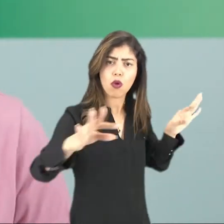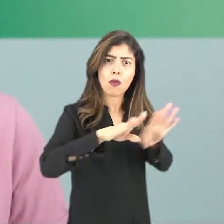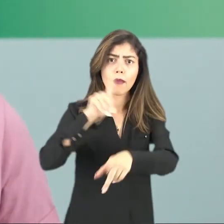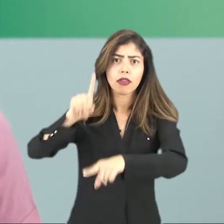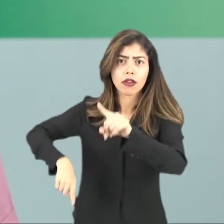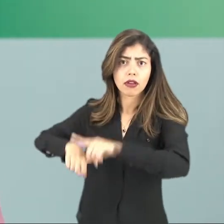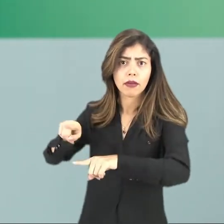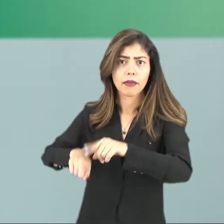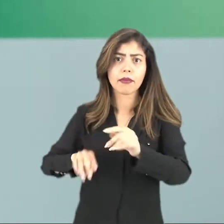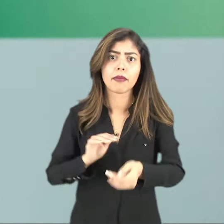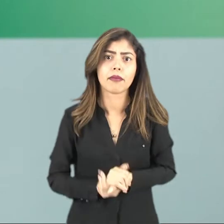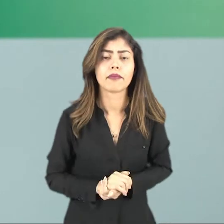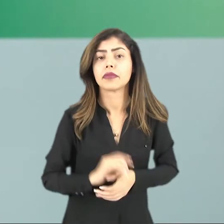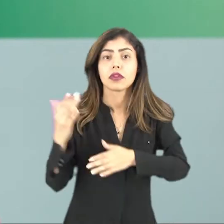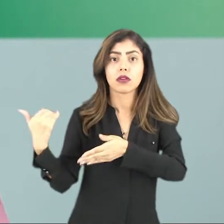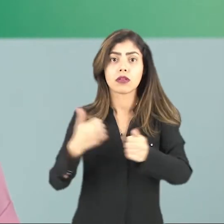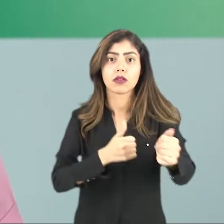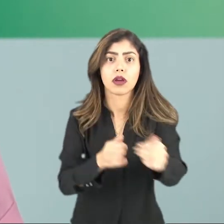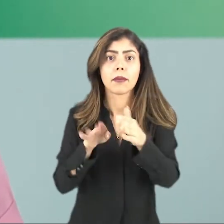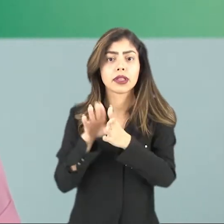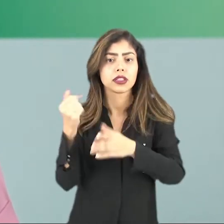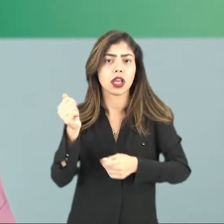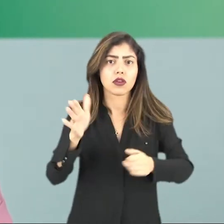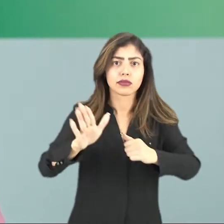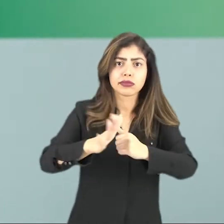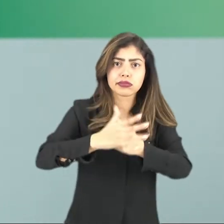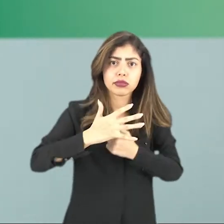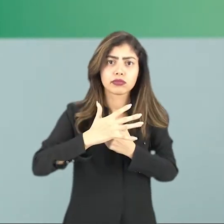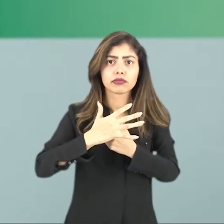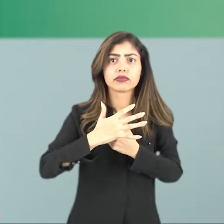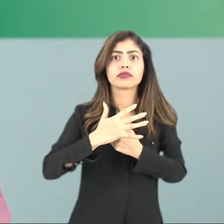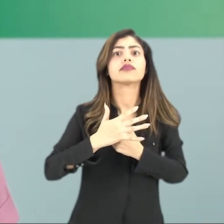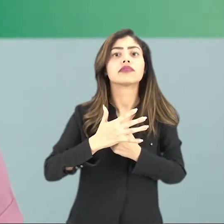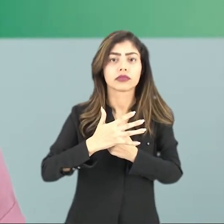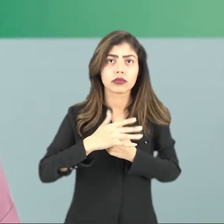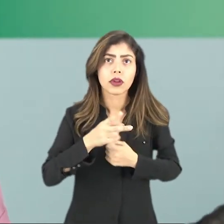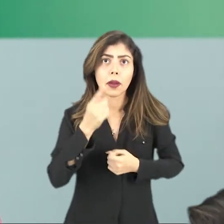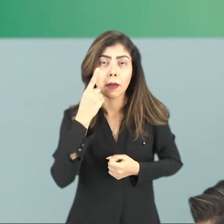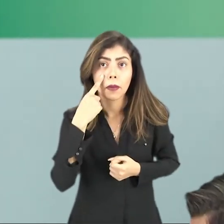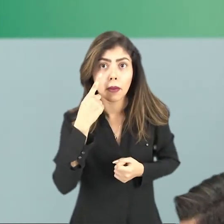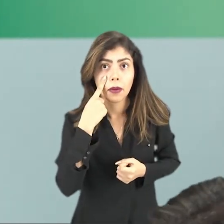material. E aí o condutor ele precisa ser isolado, e é por isso que vocês